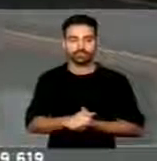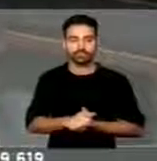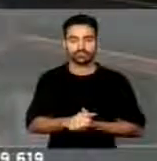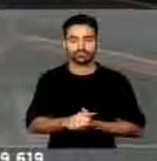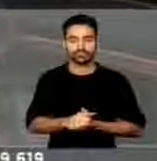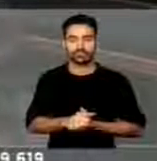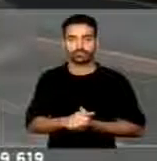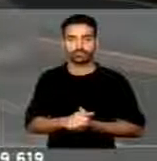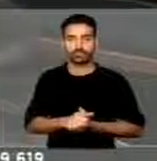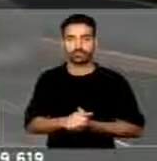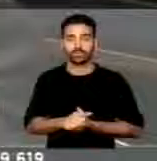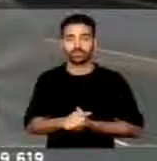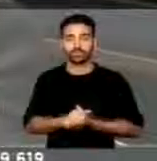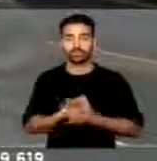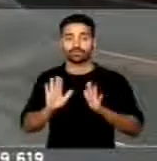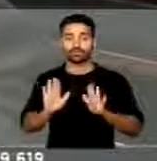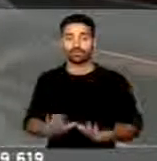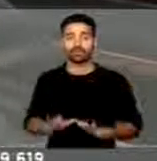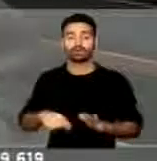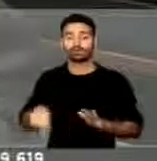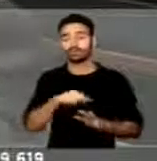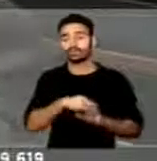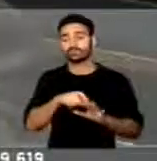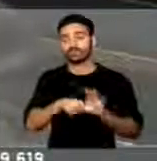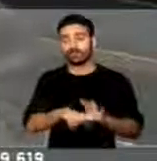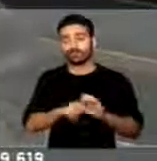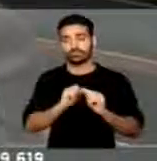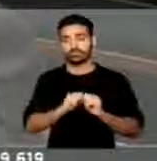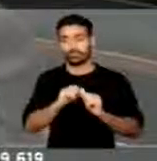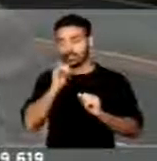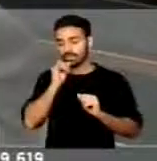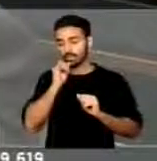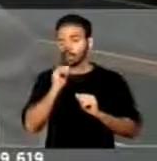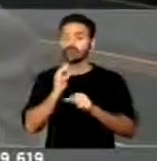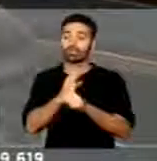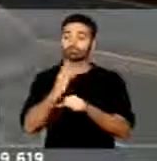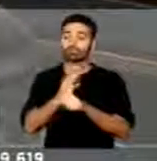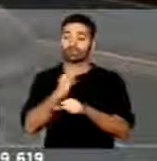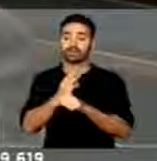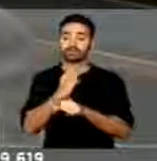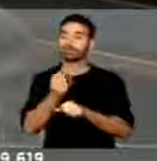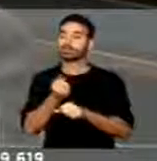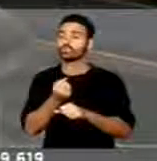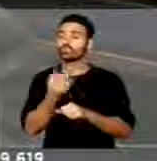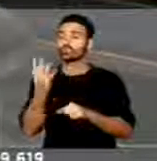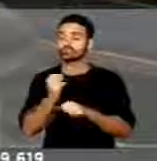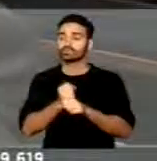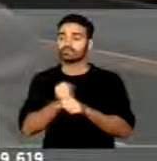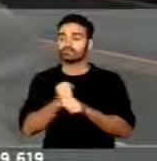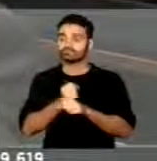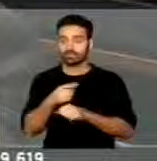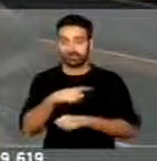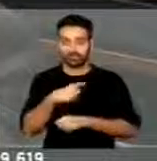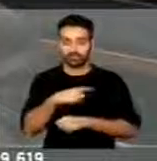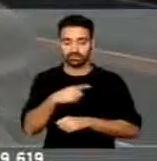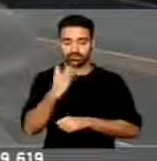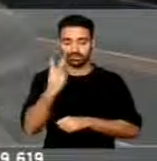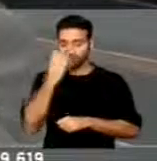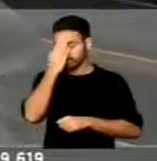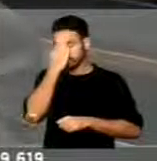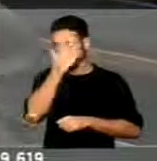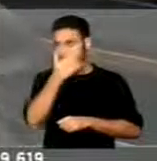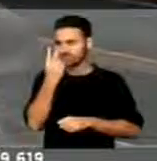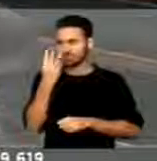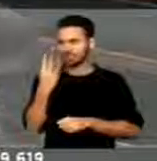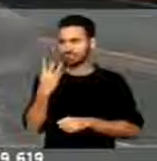a gente fica dependente de coisas de repente, né? Quantos anos tem o WhatsApp? Tem dois? Não sei se tem dois ou